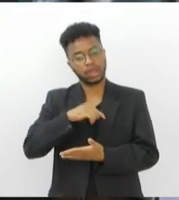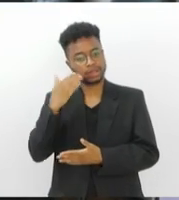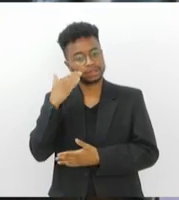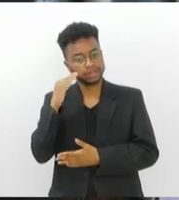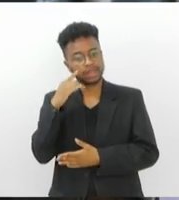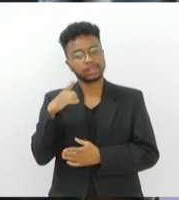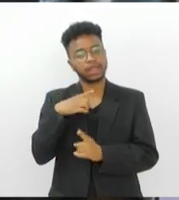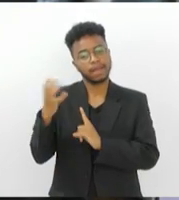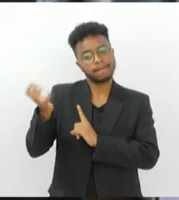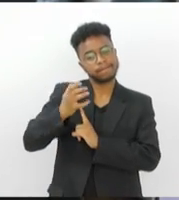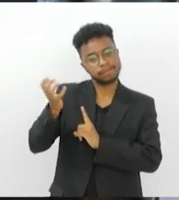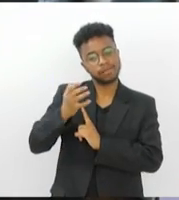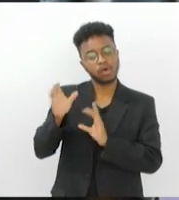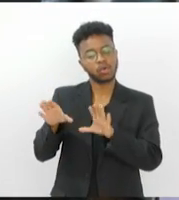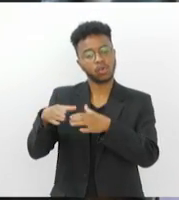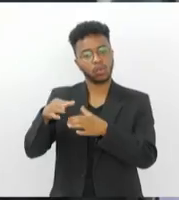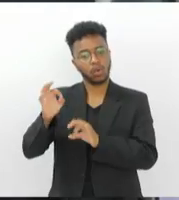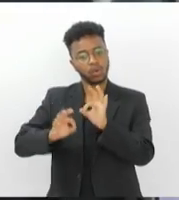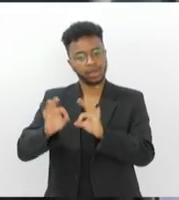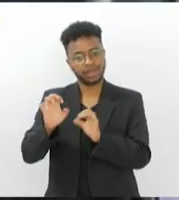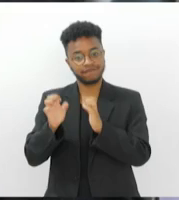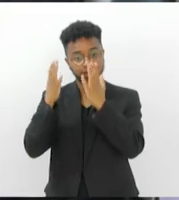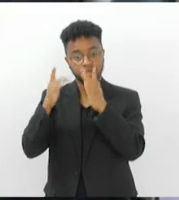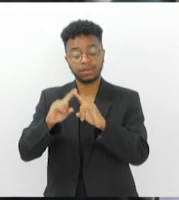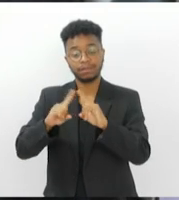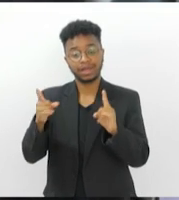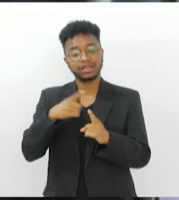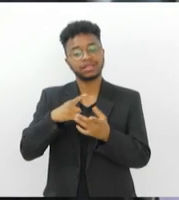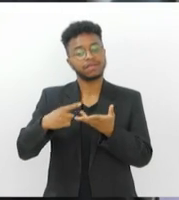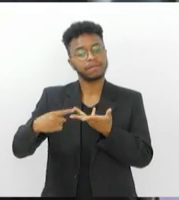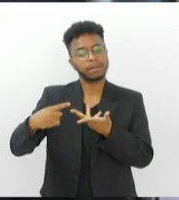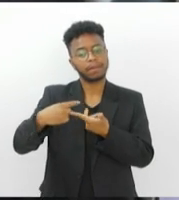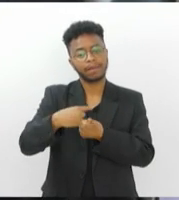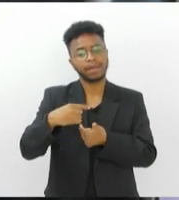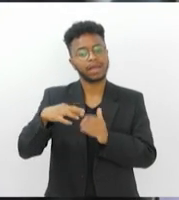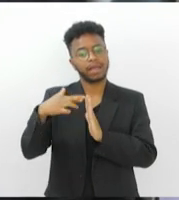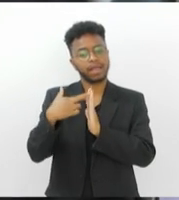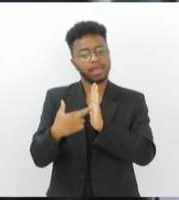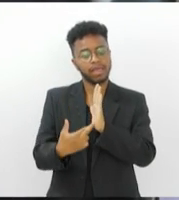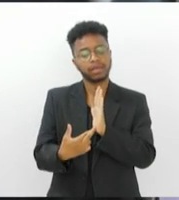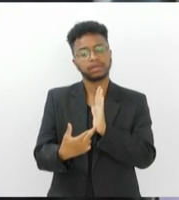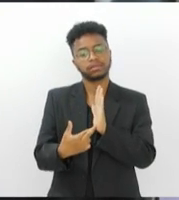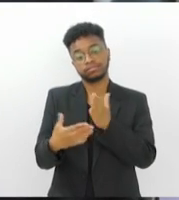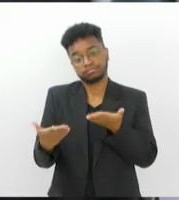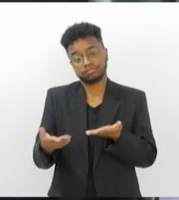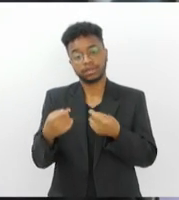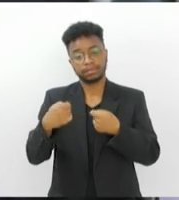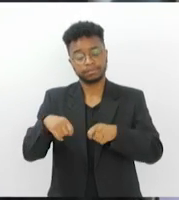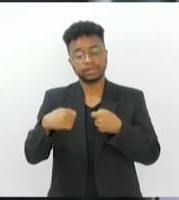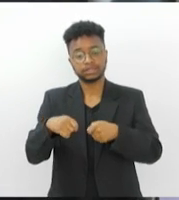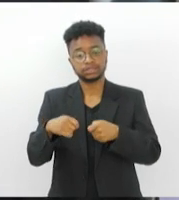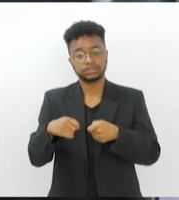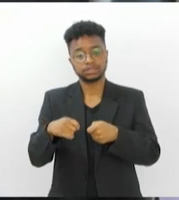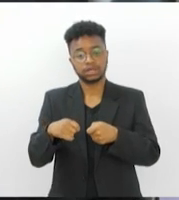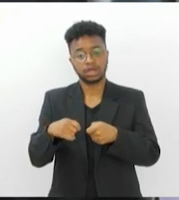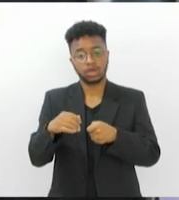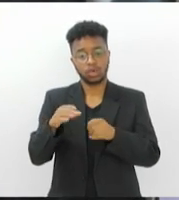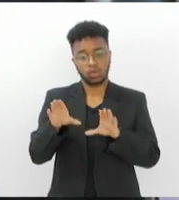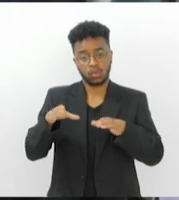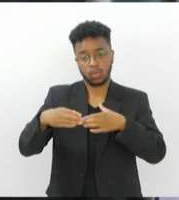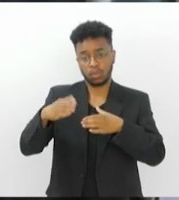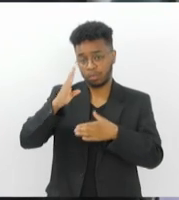da da organização do evento mas vários tipos de exigências que T que ser feitas pelo corpo de bombeiros